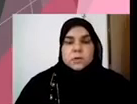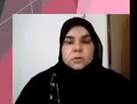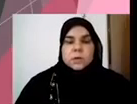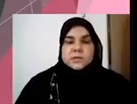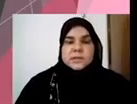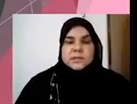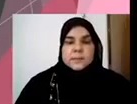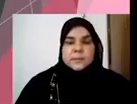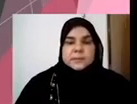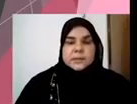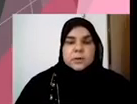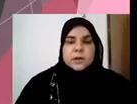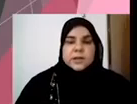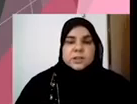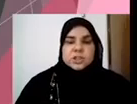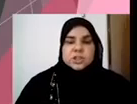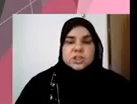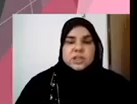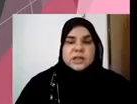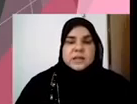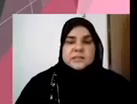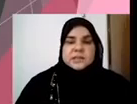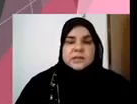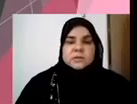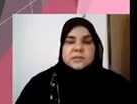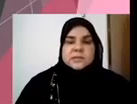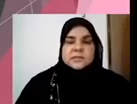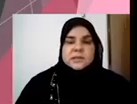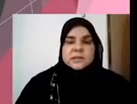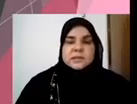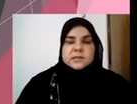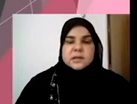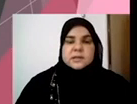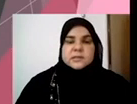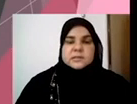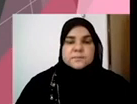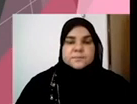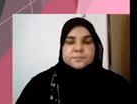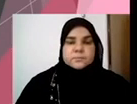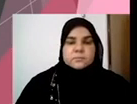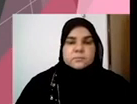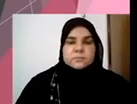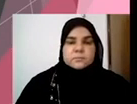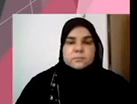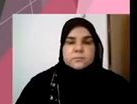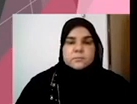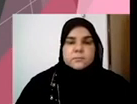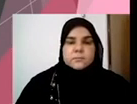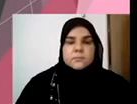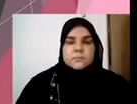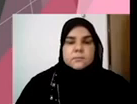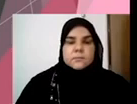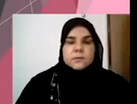5. No nosso exemplo anterior, a gente tinha lá 166...